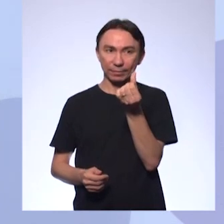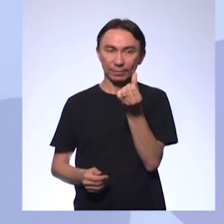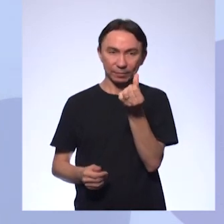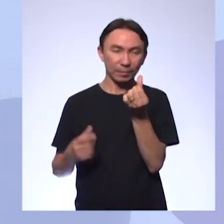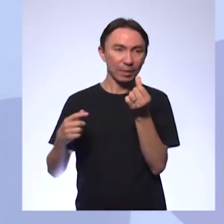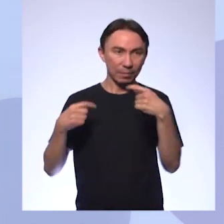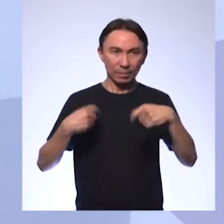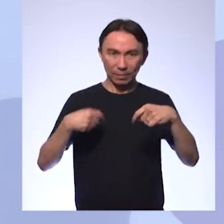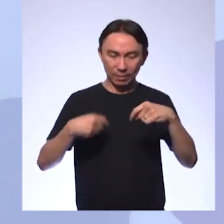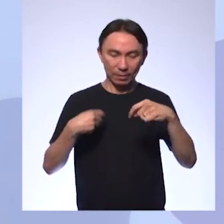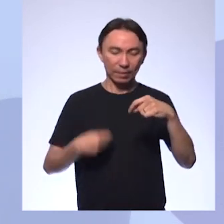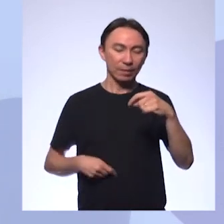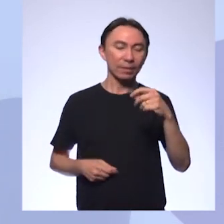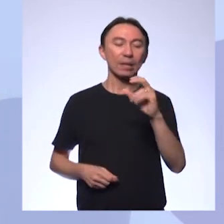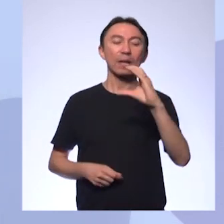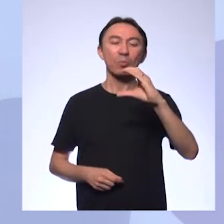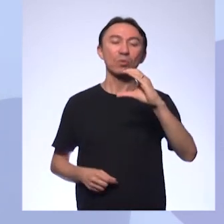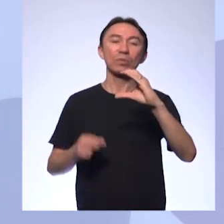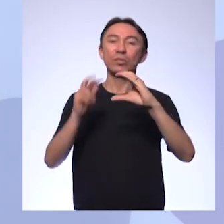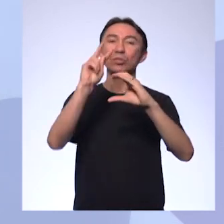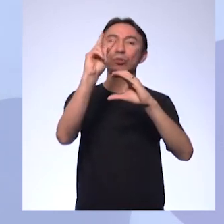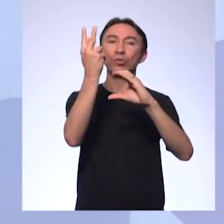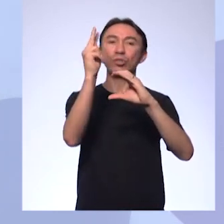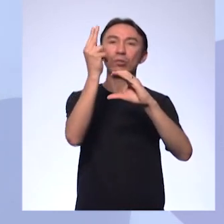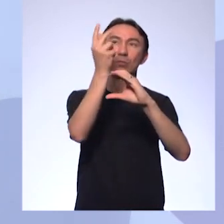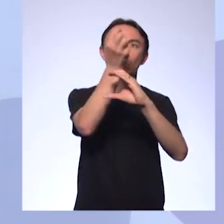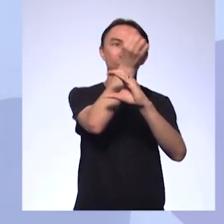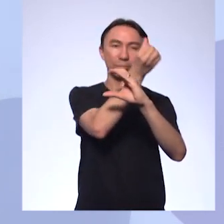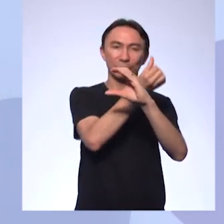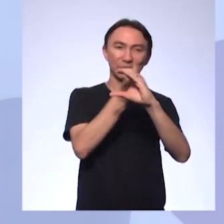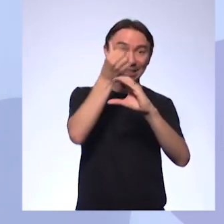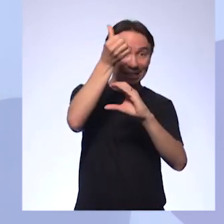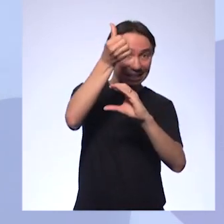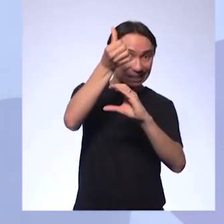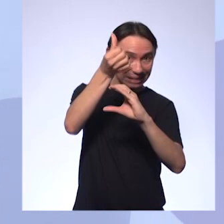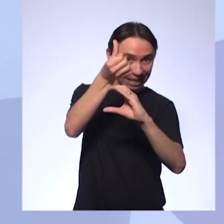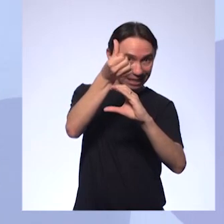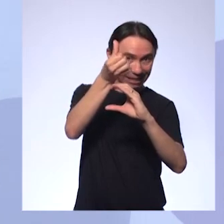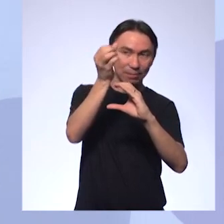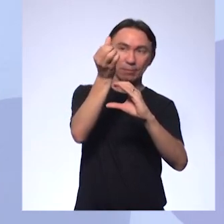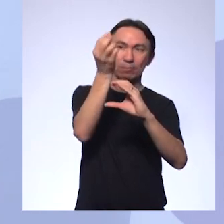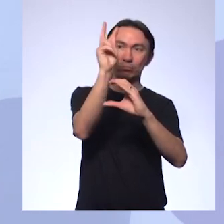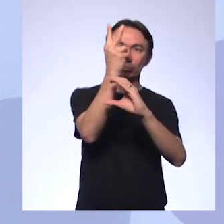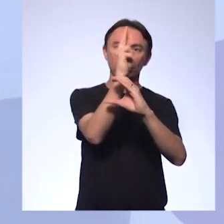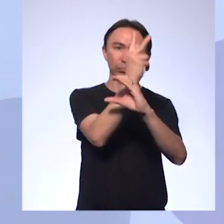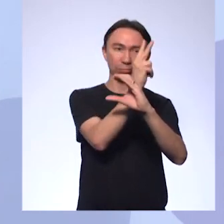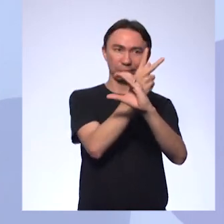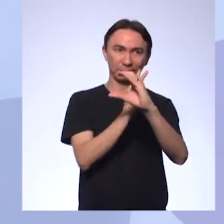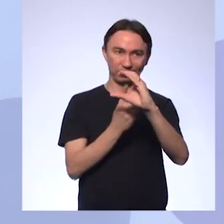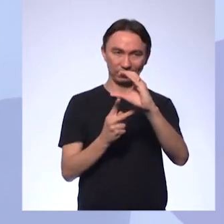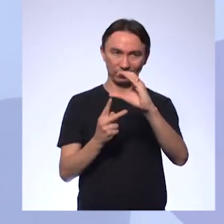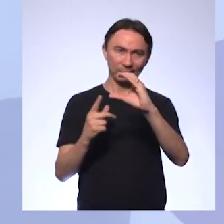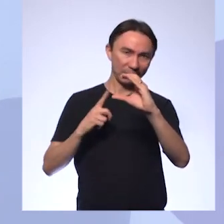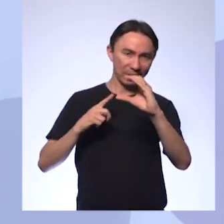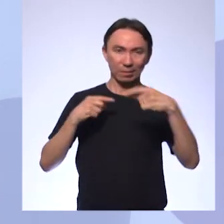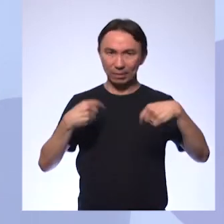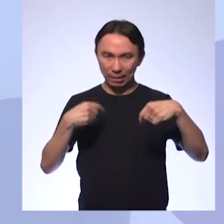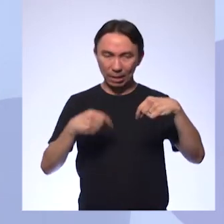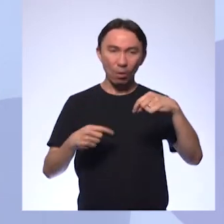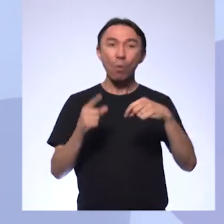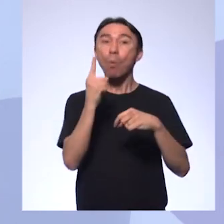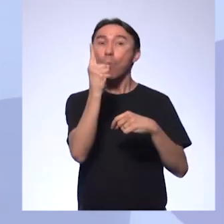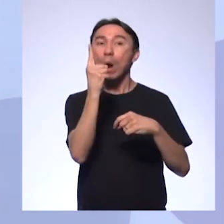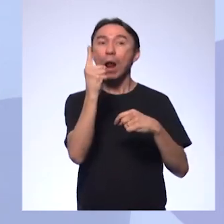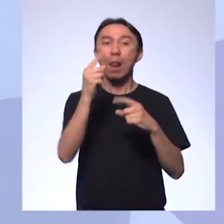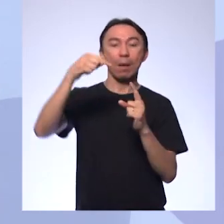hidrogênio em volta dos carbonos, lembrando que a cadeia carbônica, se contém 2 carbonos, ele tem que estar ligado entre eles, pelo menos com uma ligação.